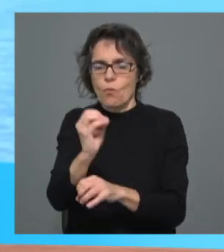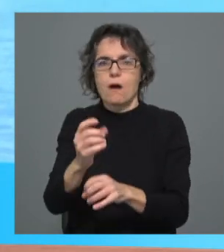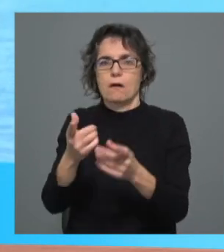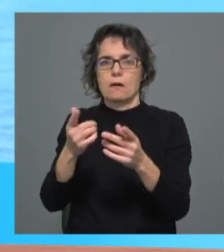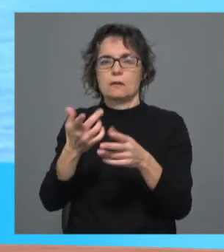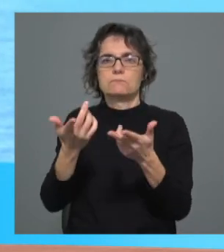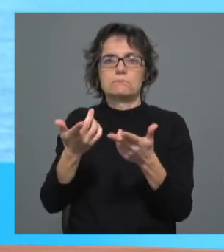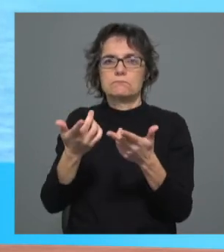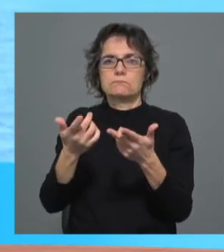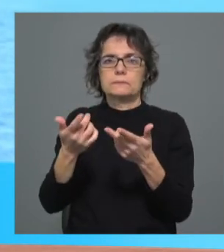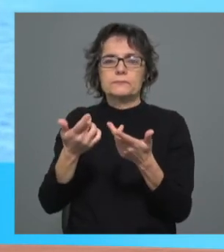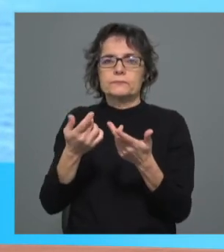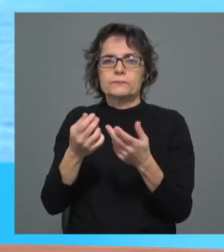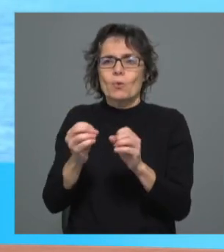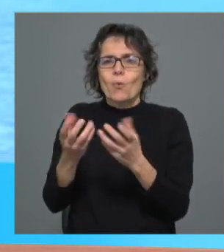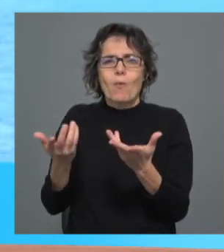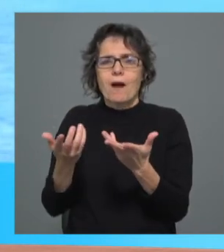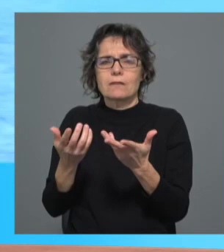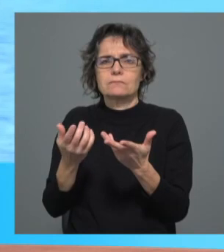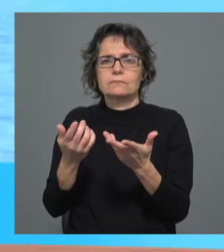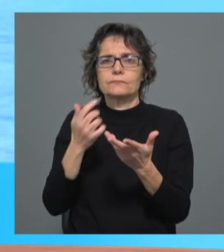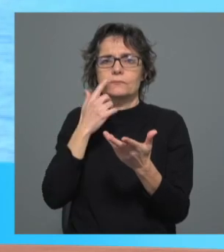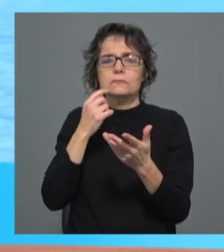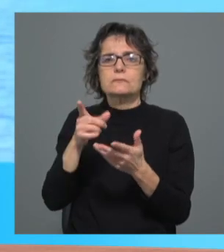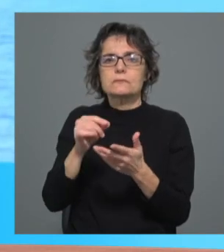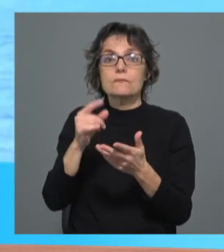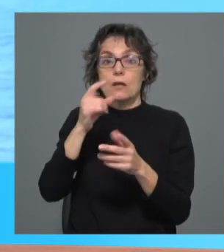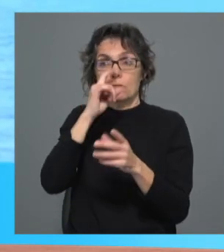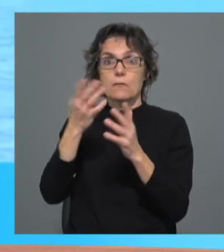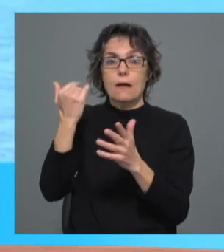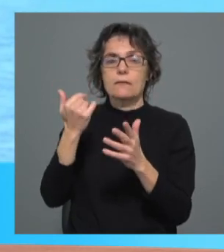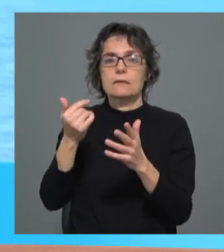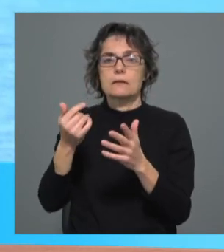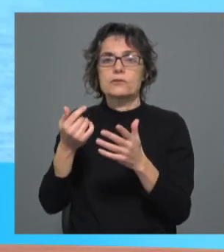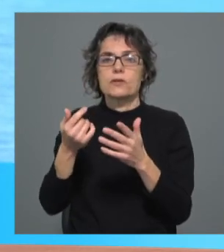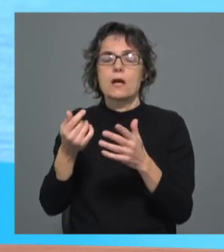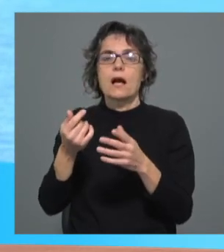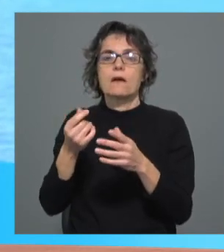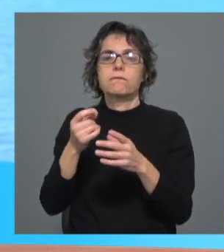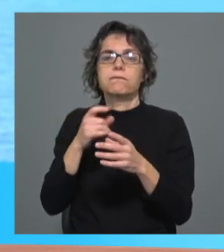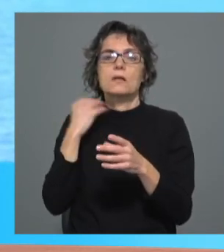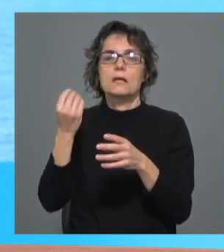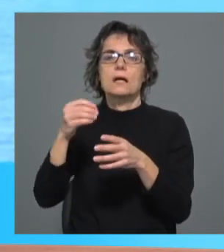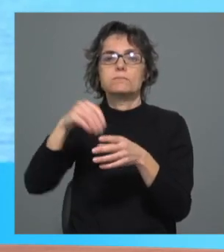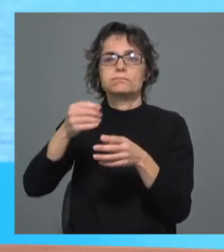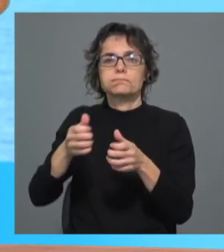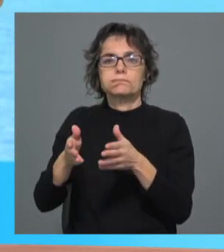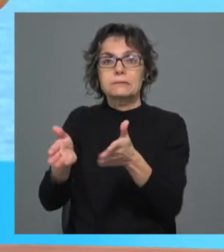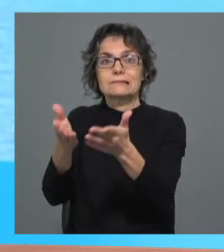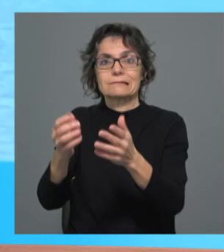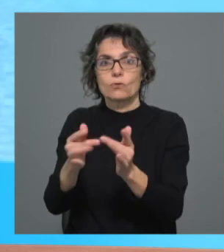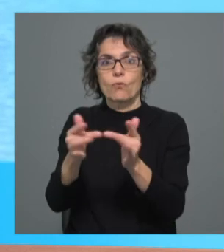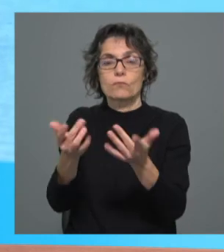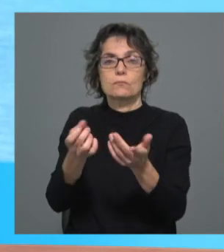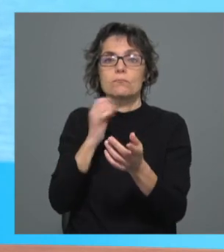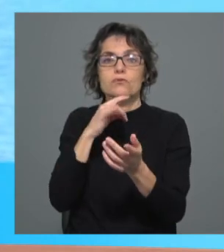sinal, exceto o provincial anterior encorajava-os a ter um sinal para poderem